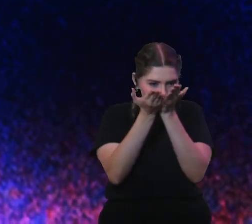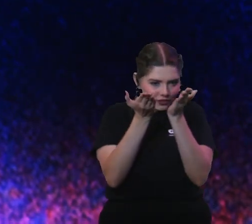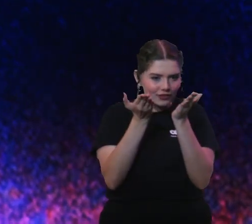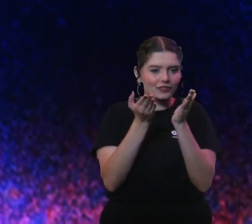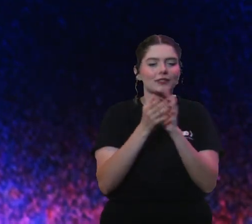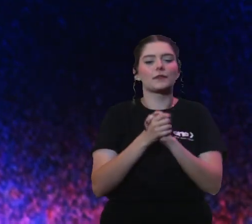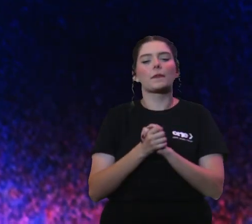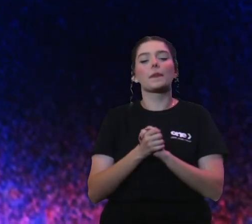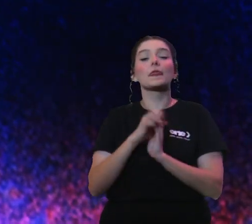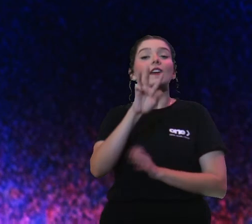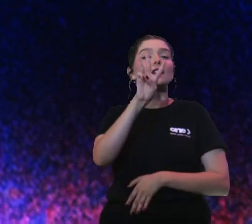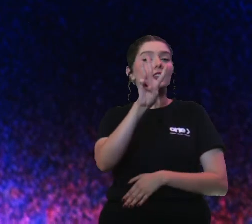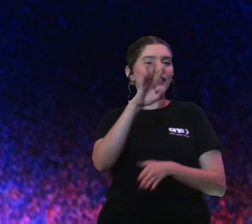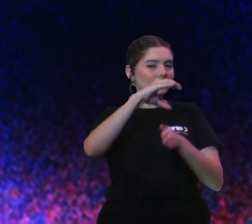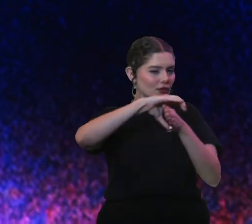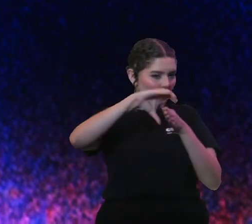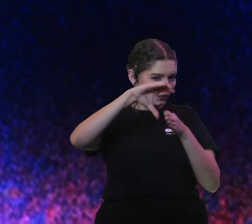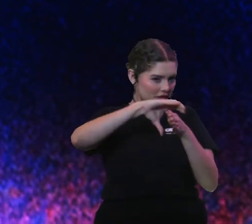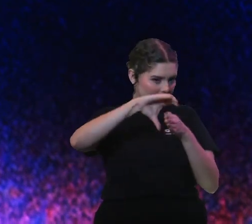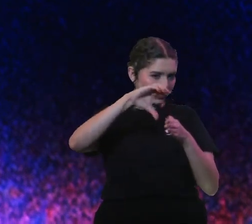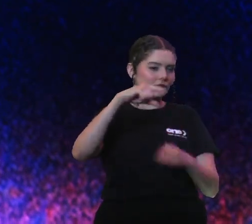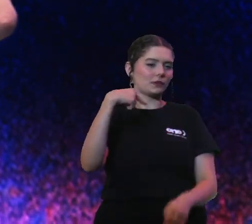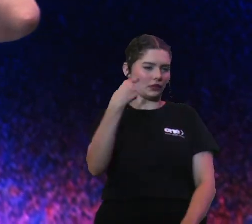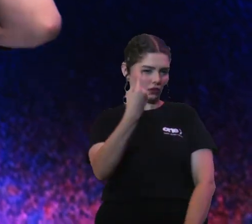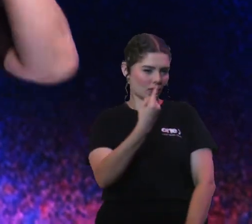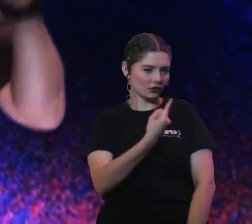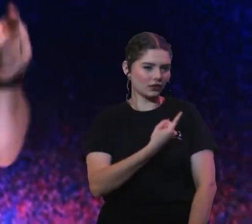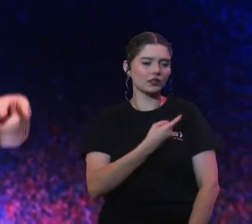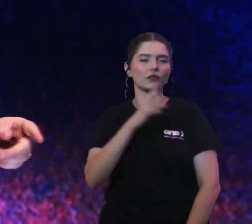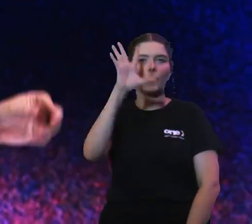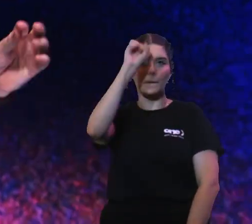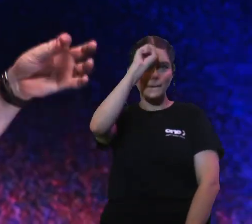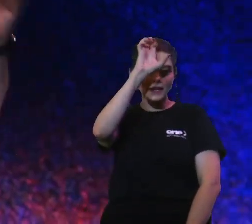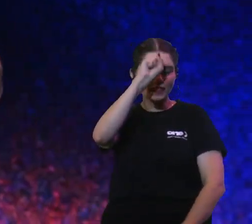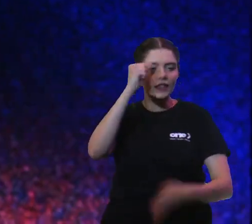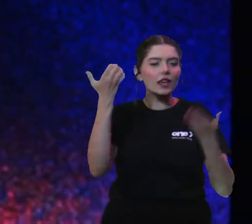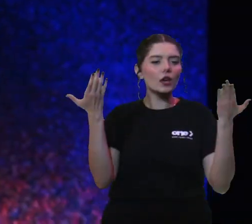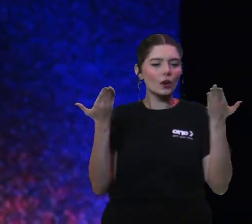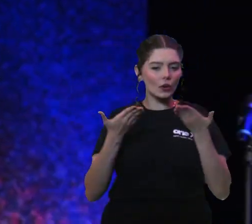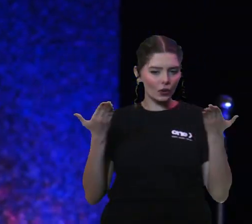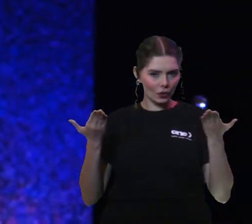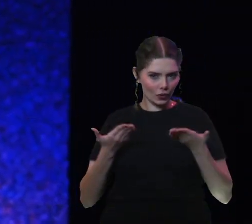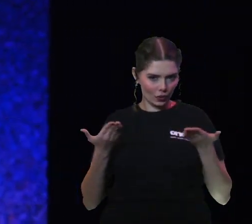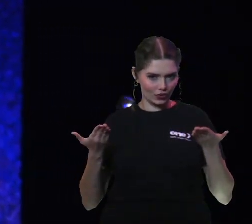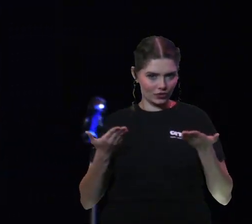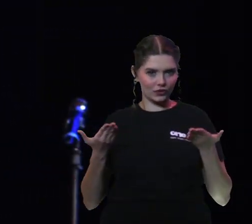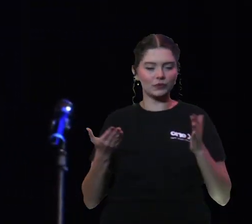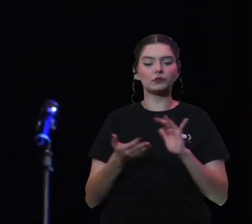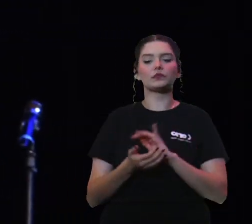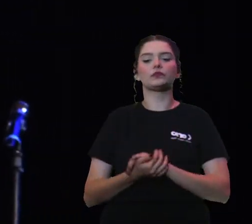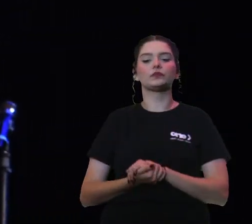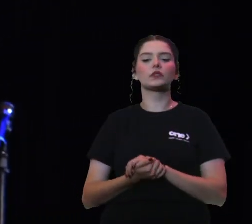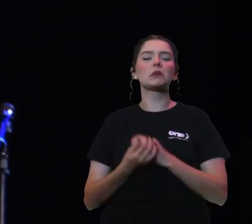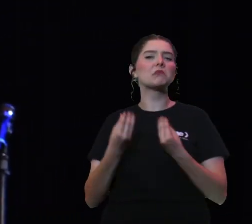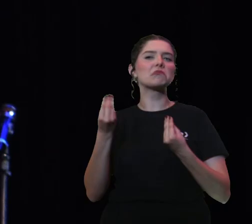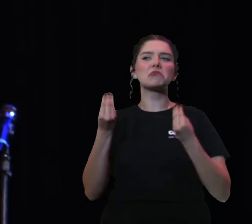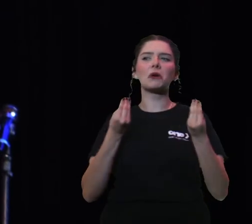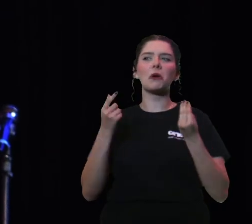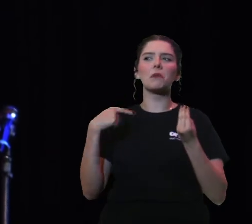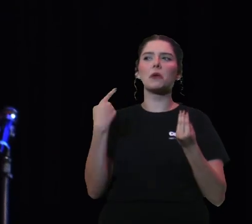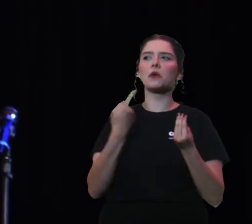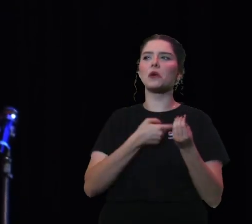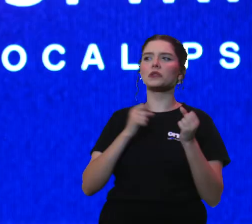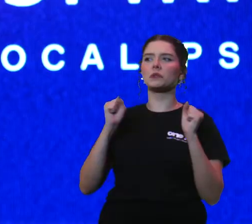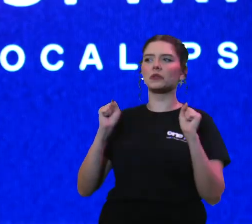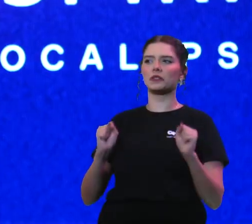São 3 conselhos que esse texto nos revela no versículo 18, e eu queria olhar para cada um deles com você para entender como nós podemos deixar